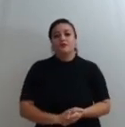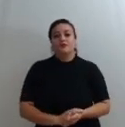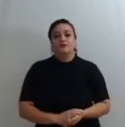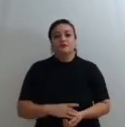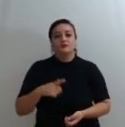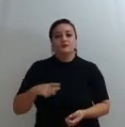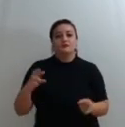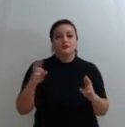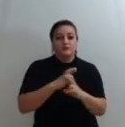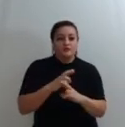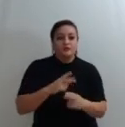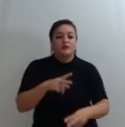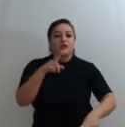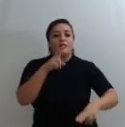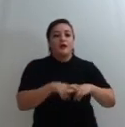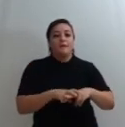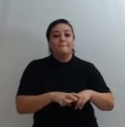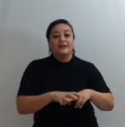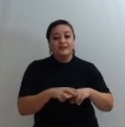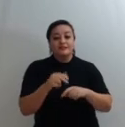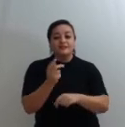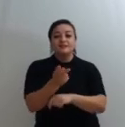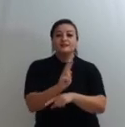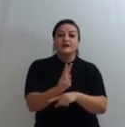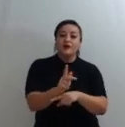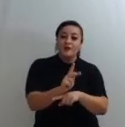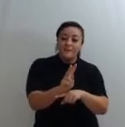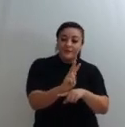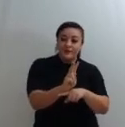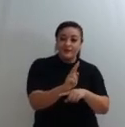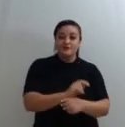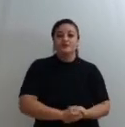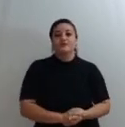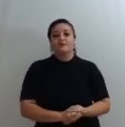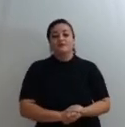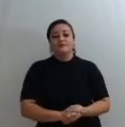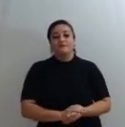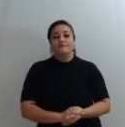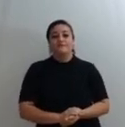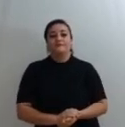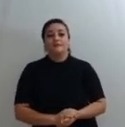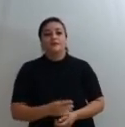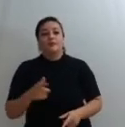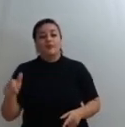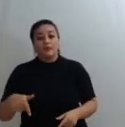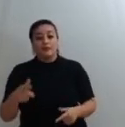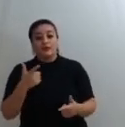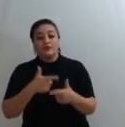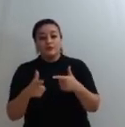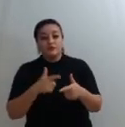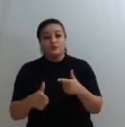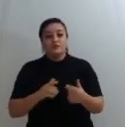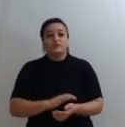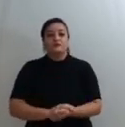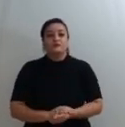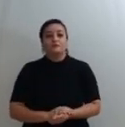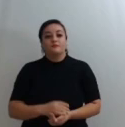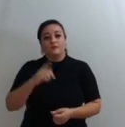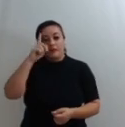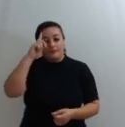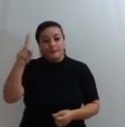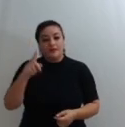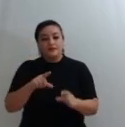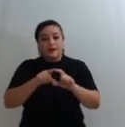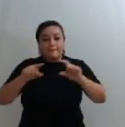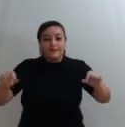prisão preventiva. E o que se tem aqui, Excelências, e nessa situação, nesse diapasão, parece-me ser a parte